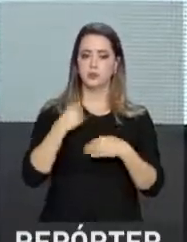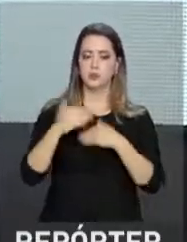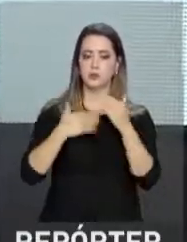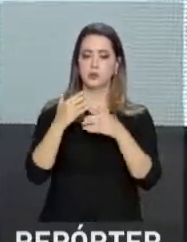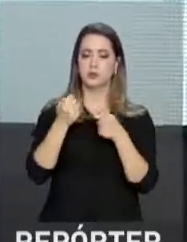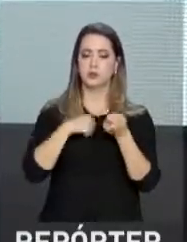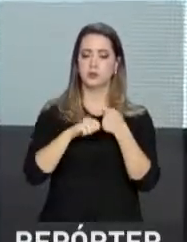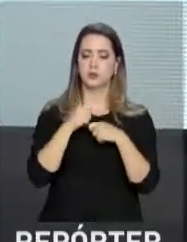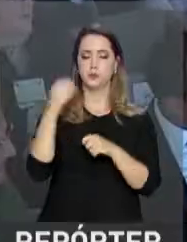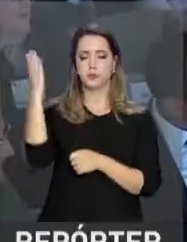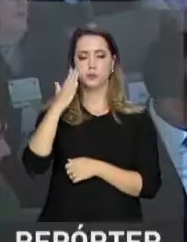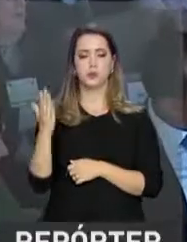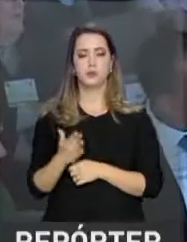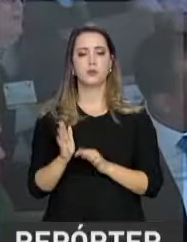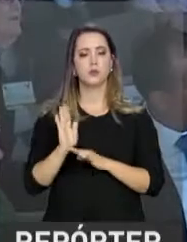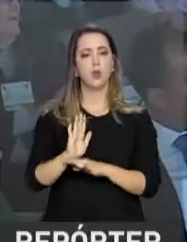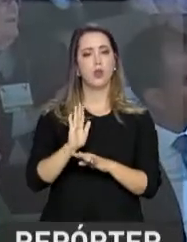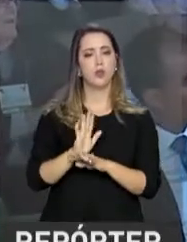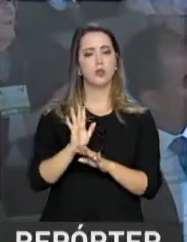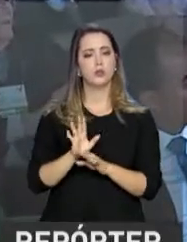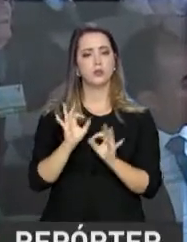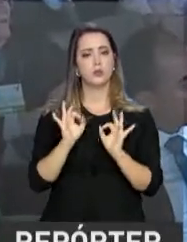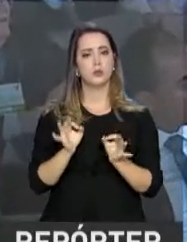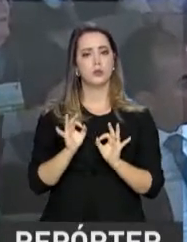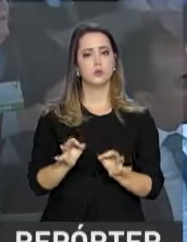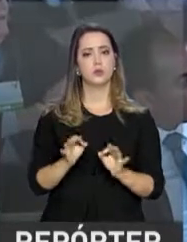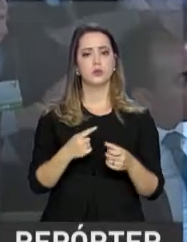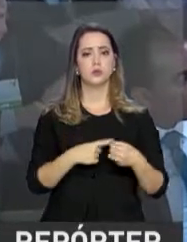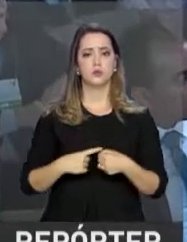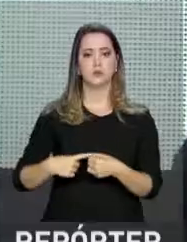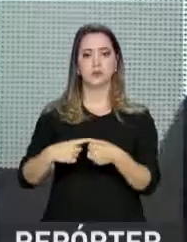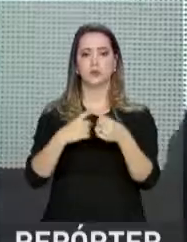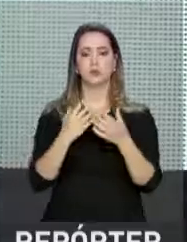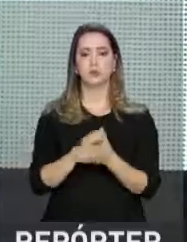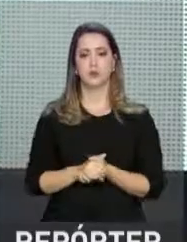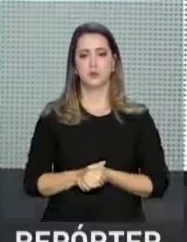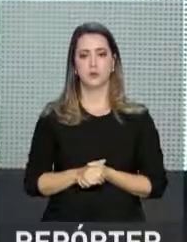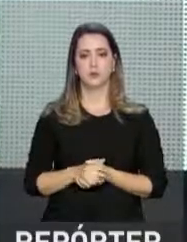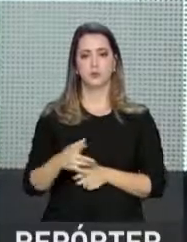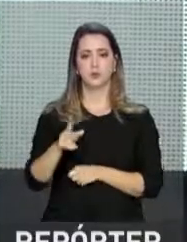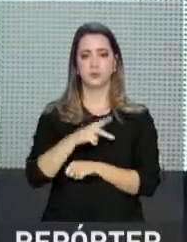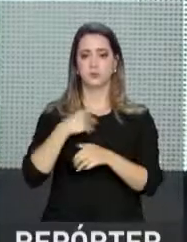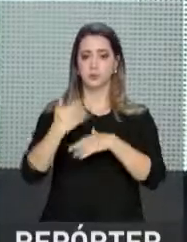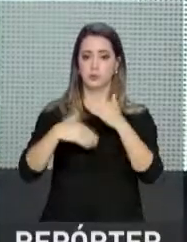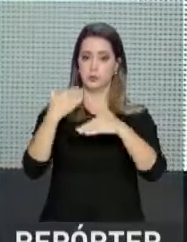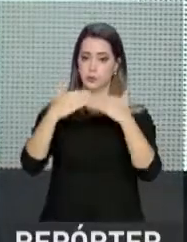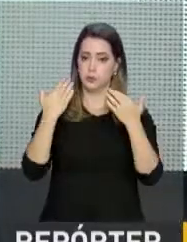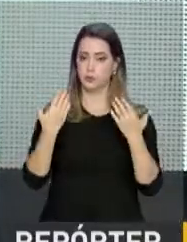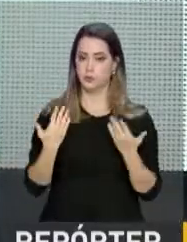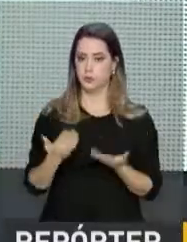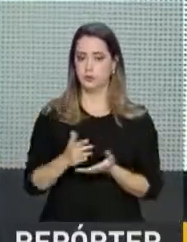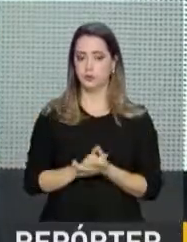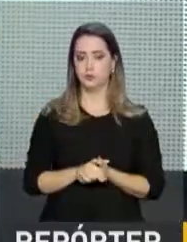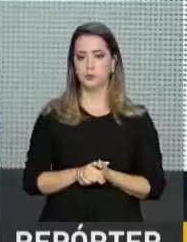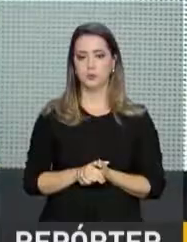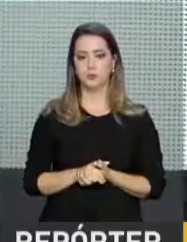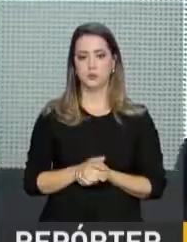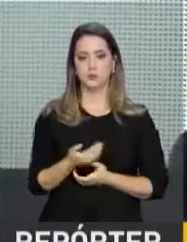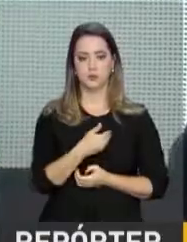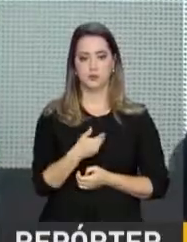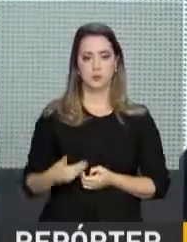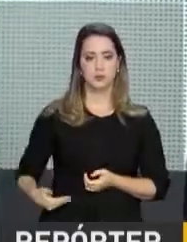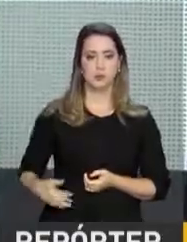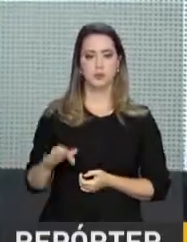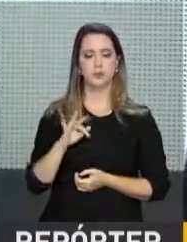da economia brasileira favorece diretamente os municípios. O país crescendo, a União